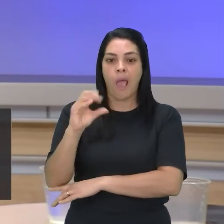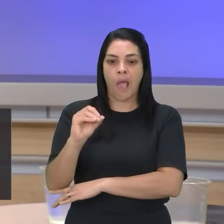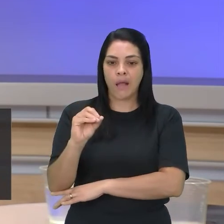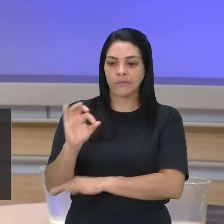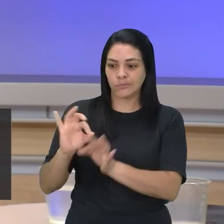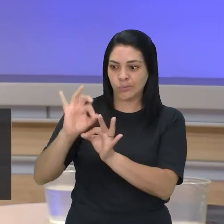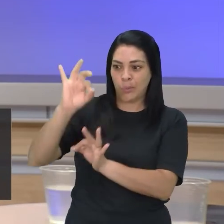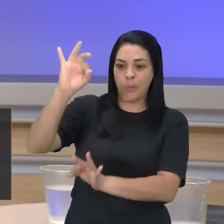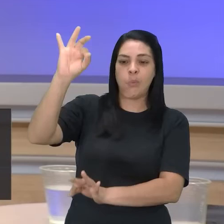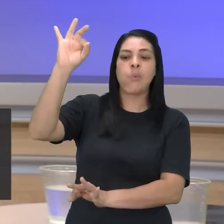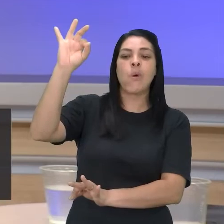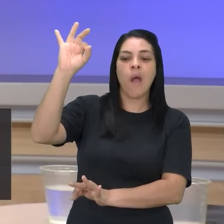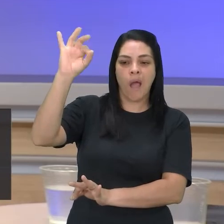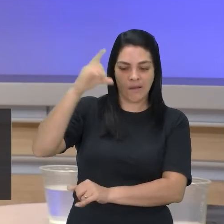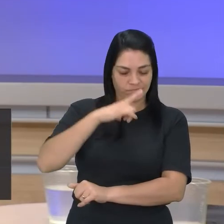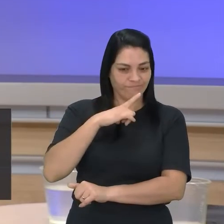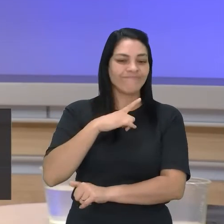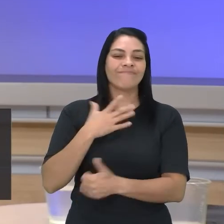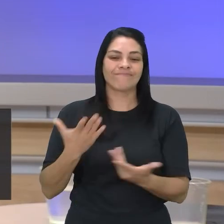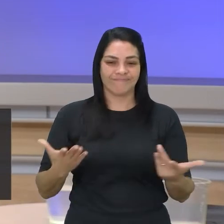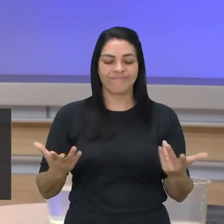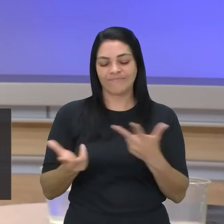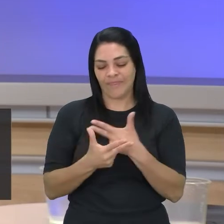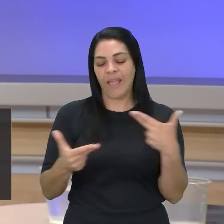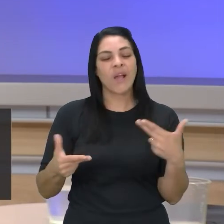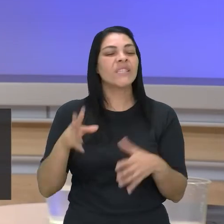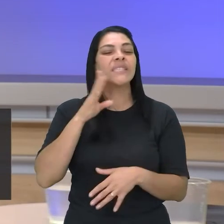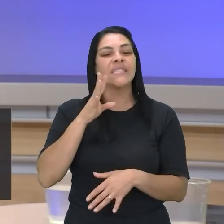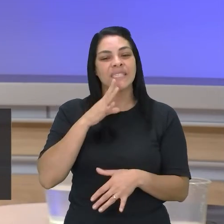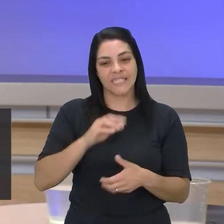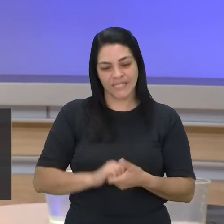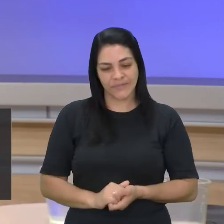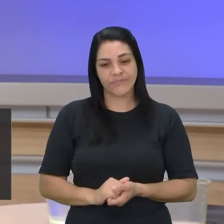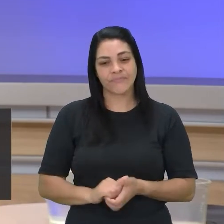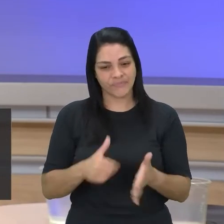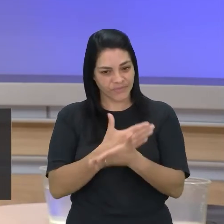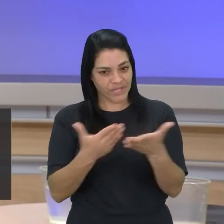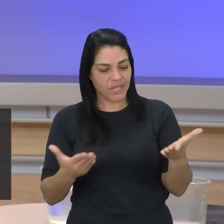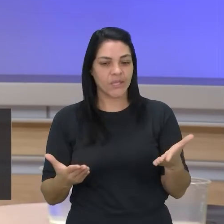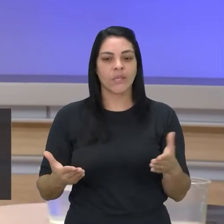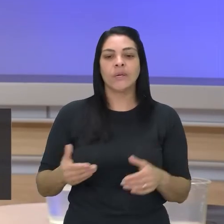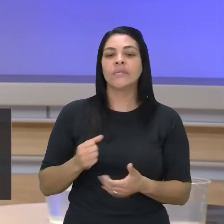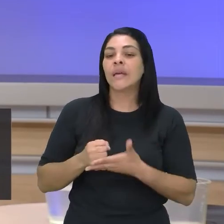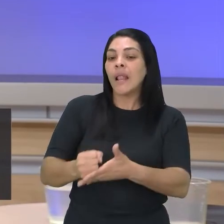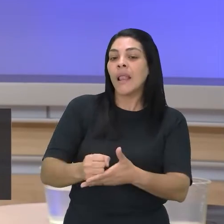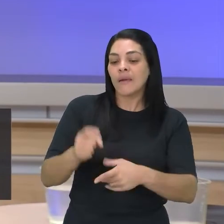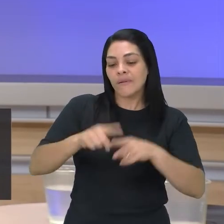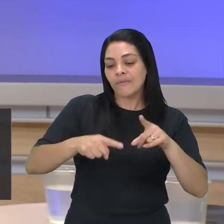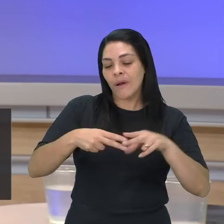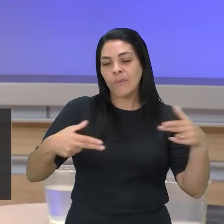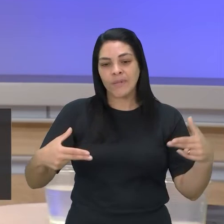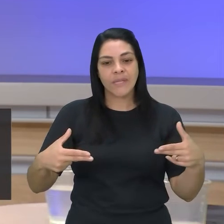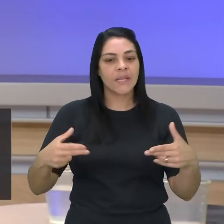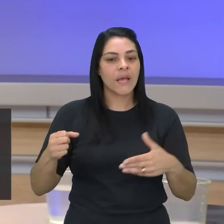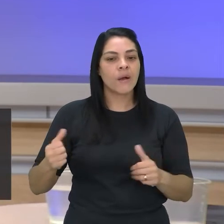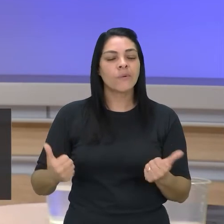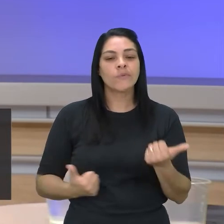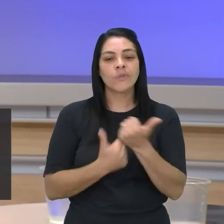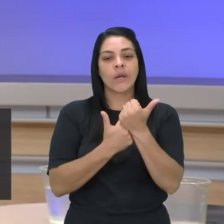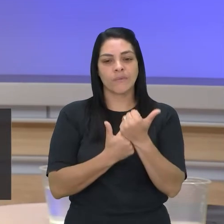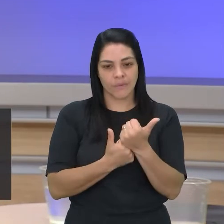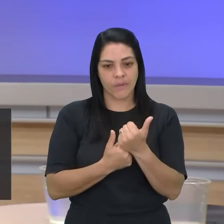altura, né? Enfim, então é uma coisa muito bacana, né? E a gente leva um material de apoio, que são